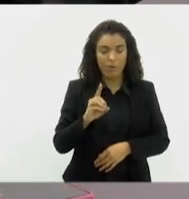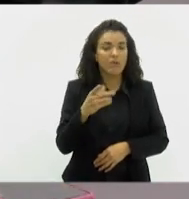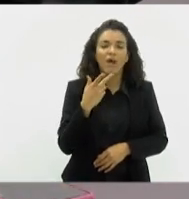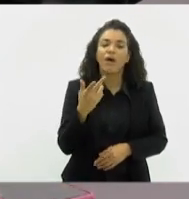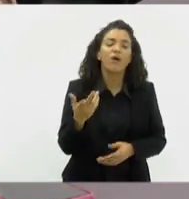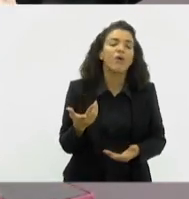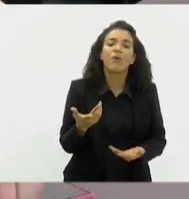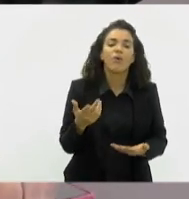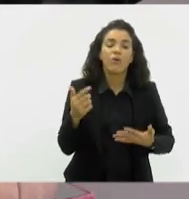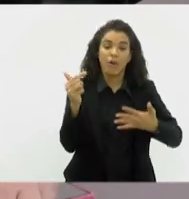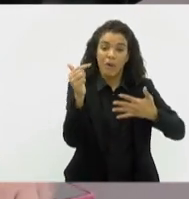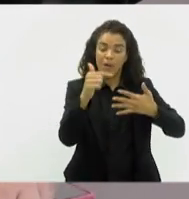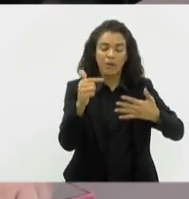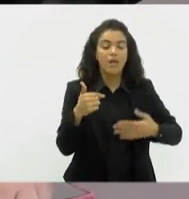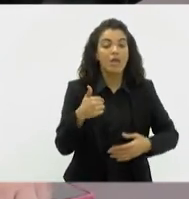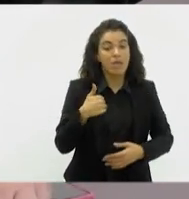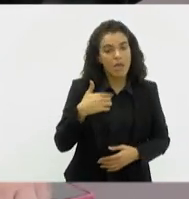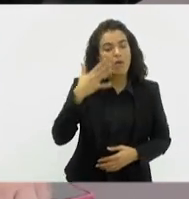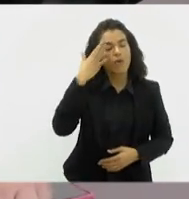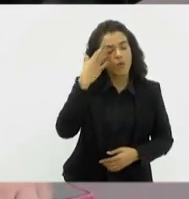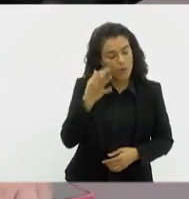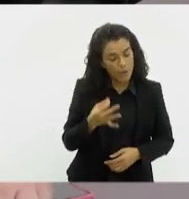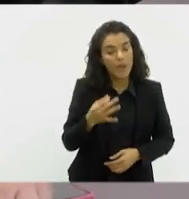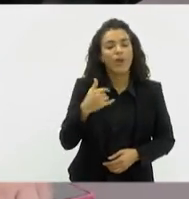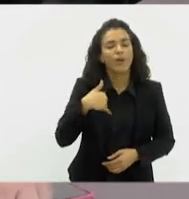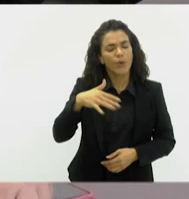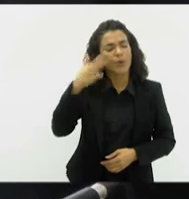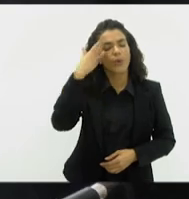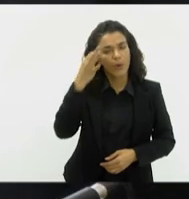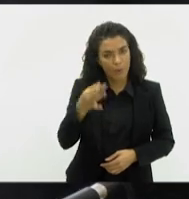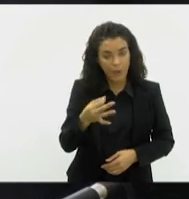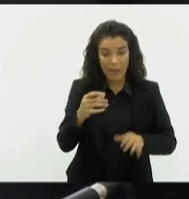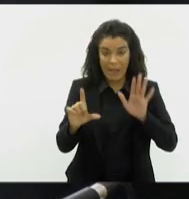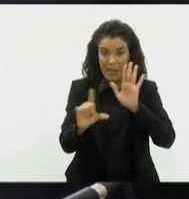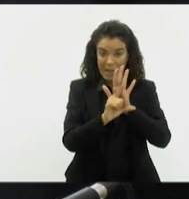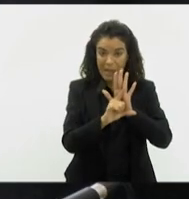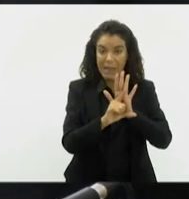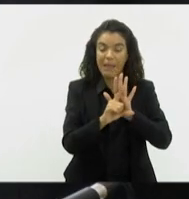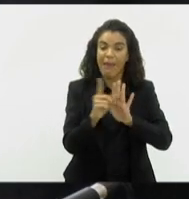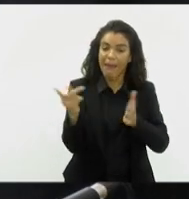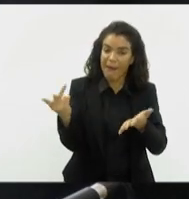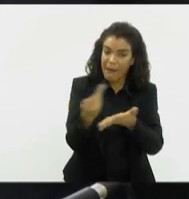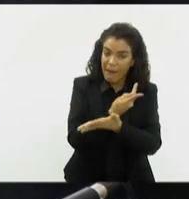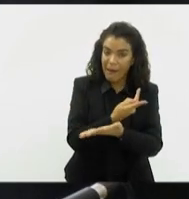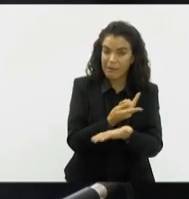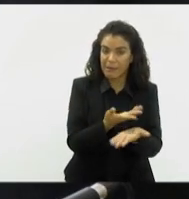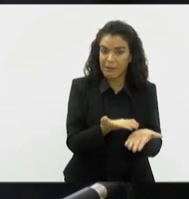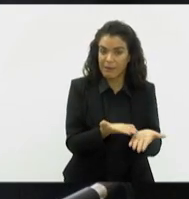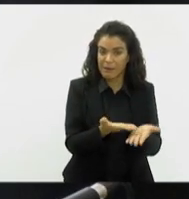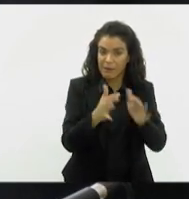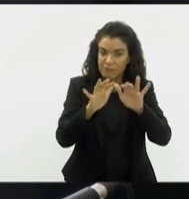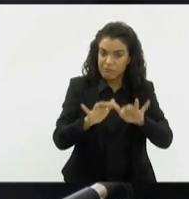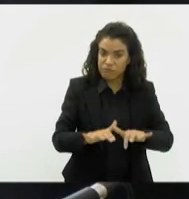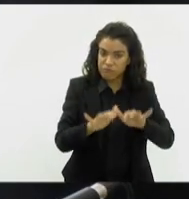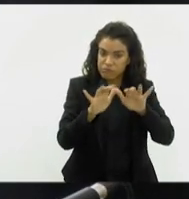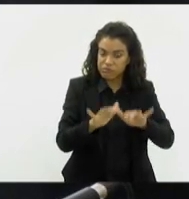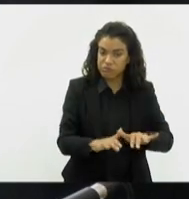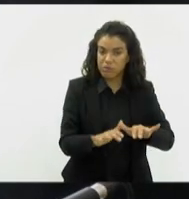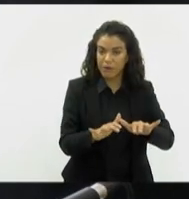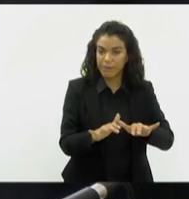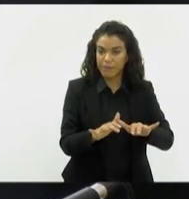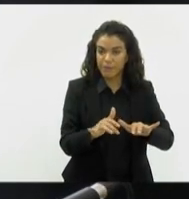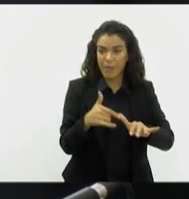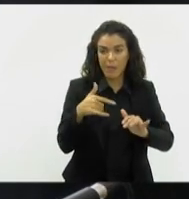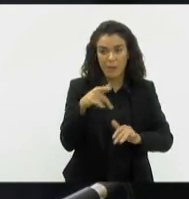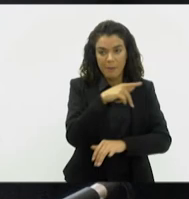estão dispostos no artigo 6.4. Eu compreendo que essa lei mal feita, e aí falo como legislador e